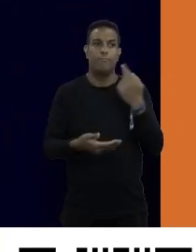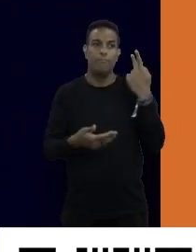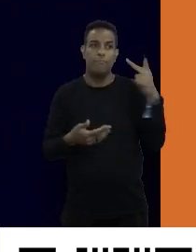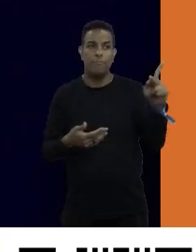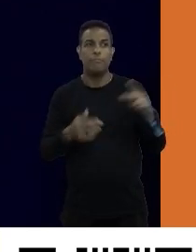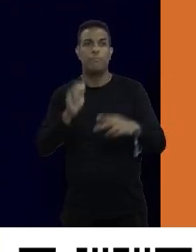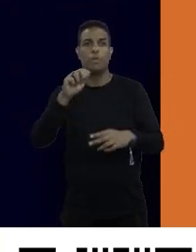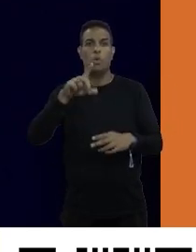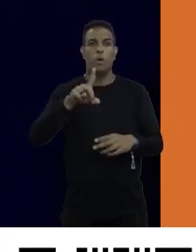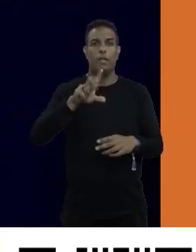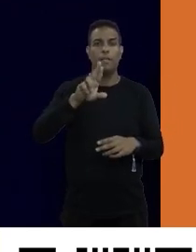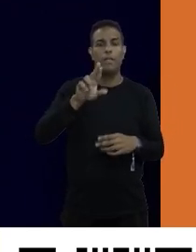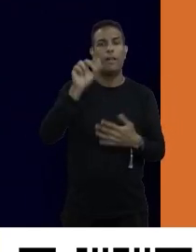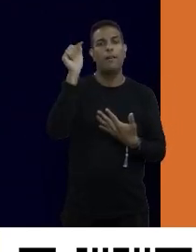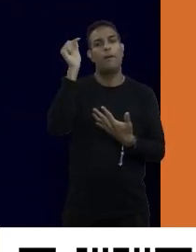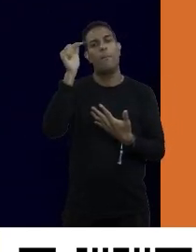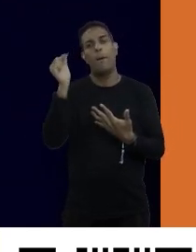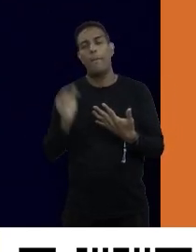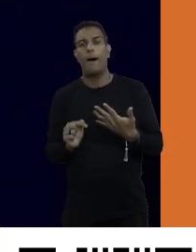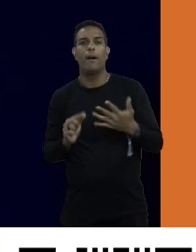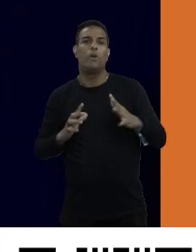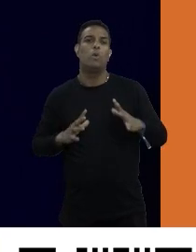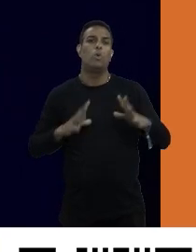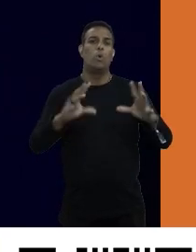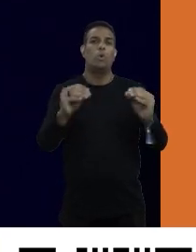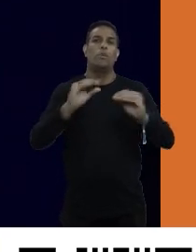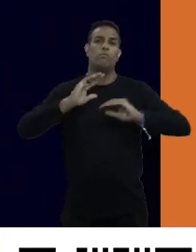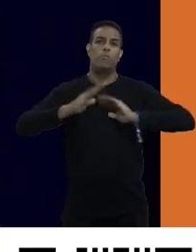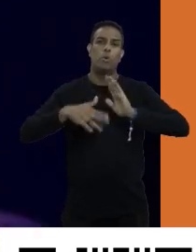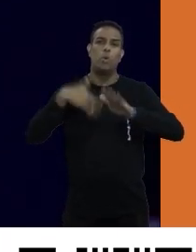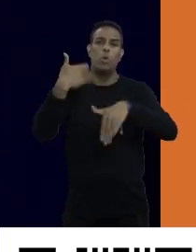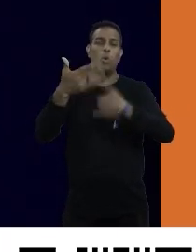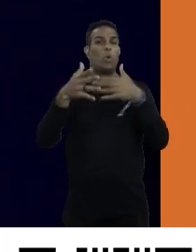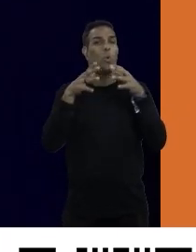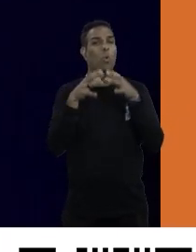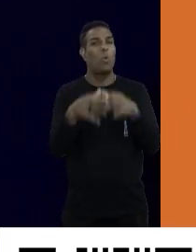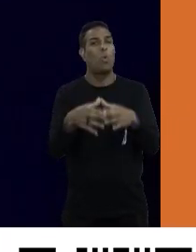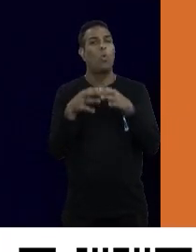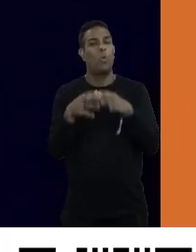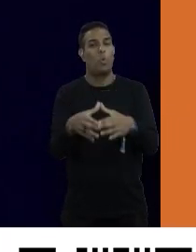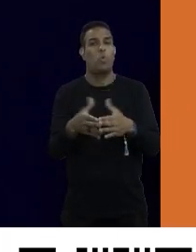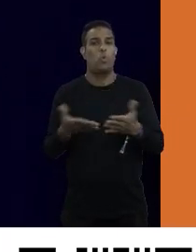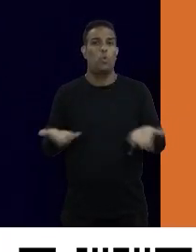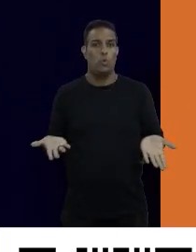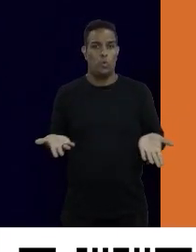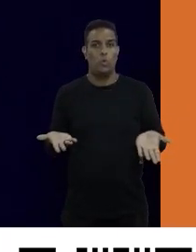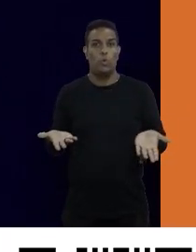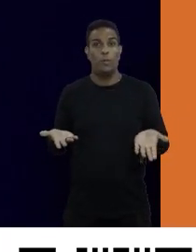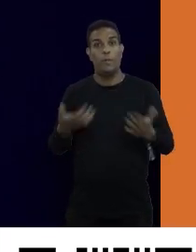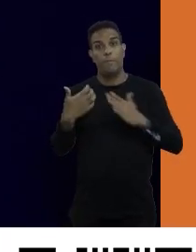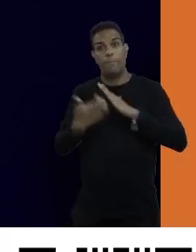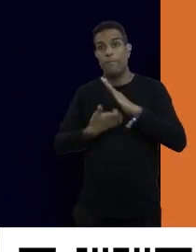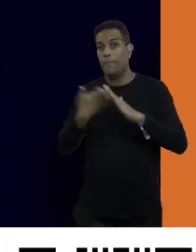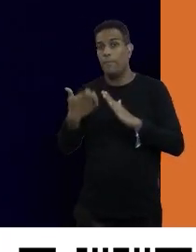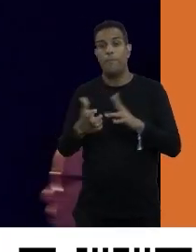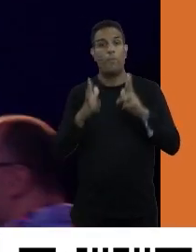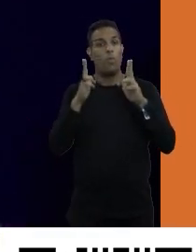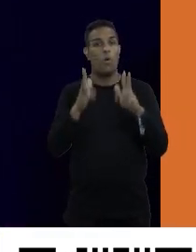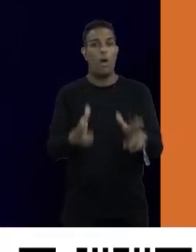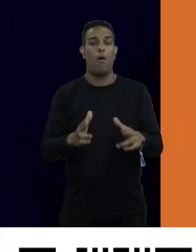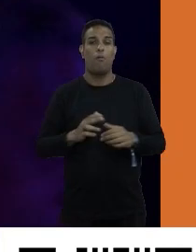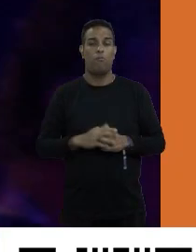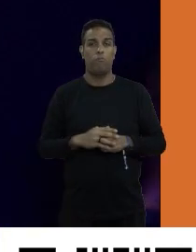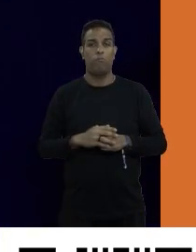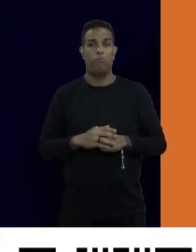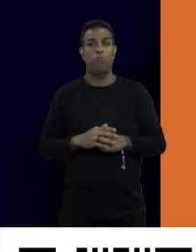colocava no Gustavo, o Anderson colocava no André Nascimento, e a gente foi crescendo como time. Então, num time, numa empresa, é assim também,